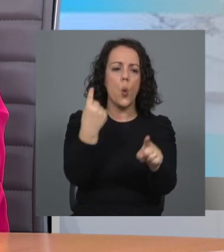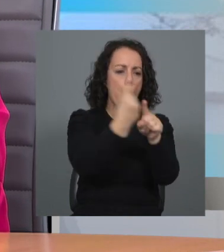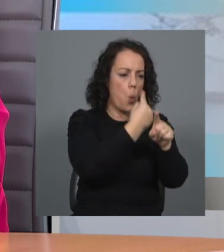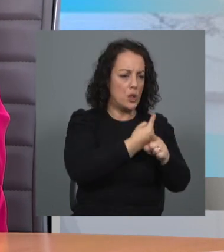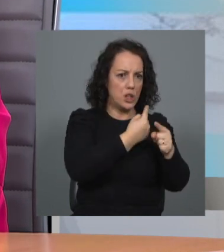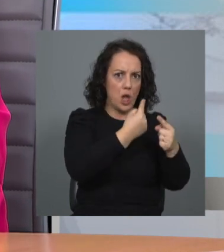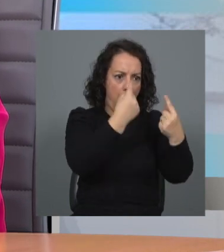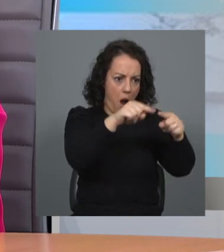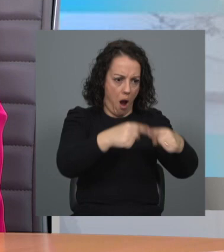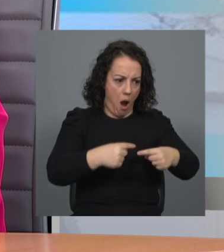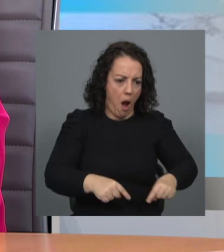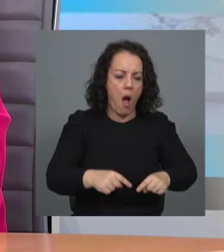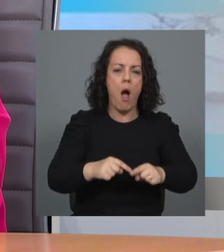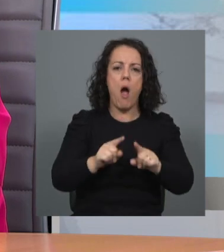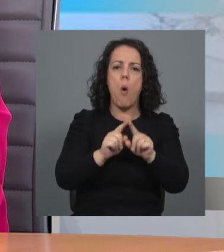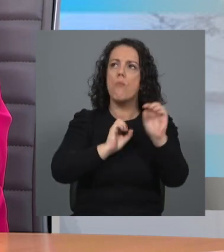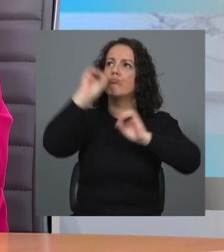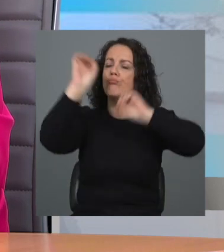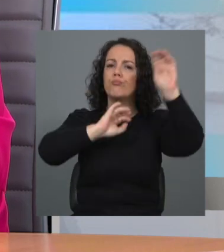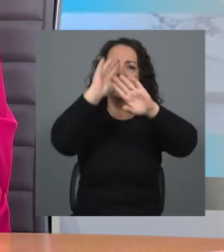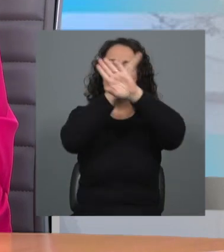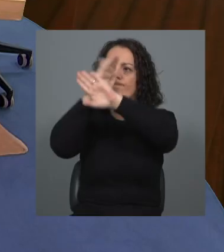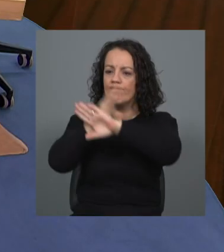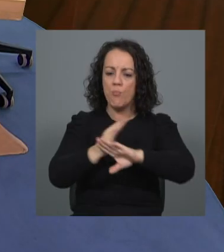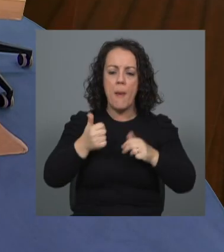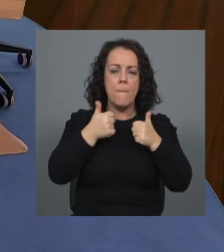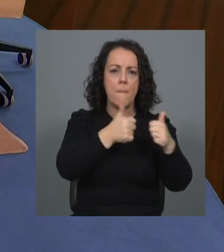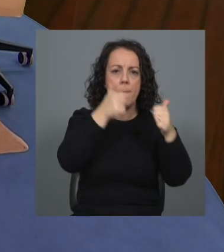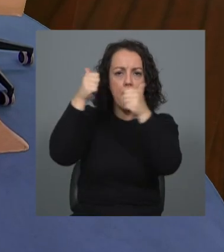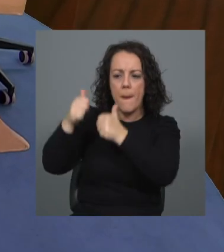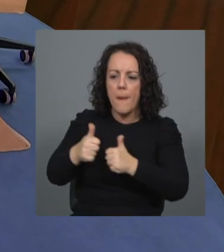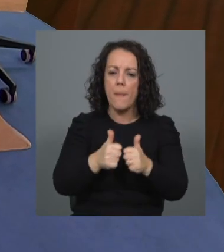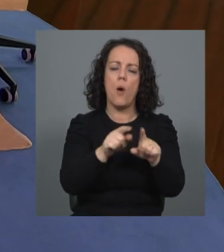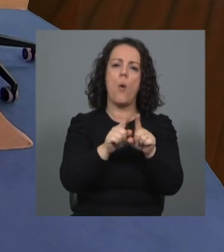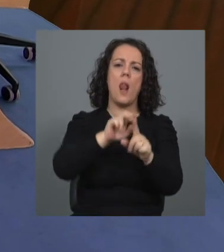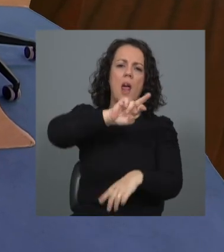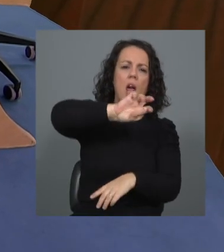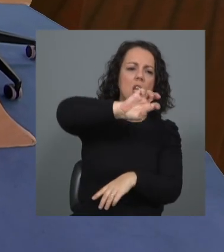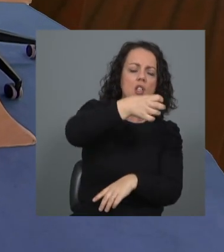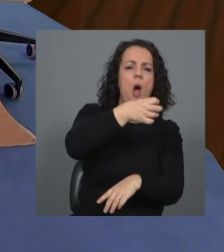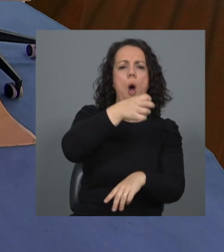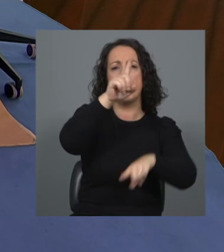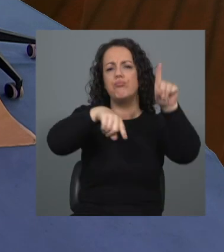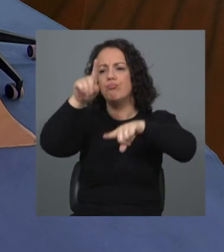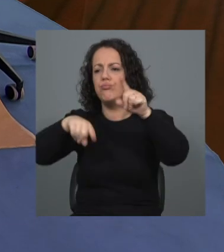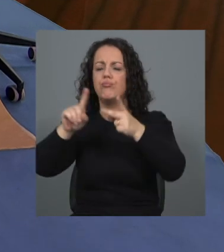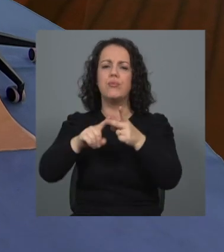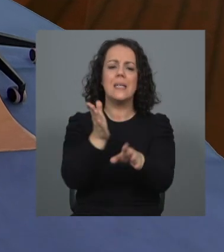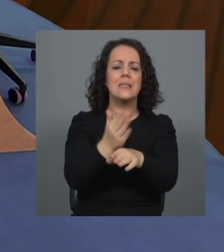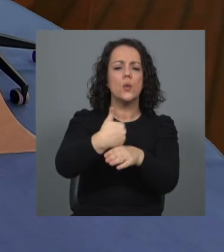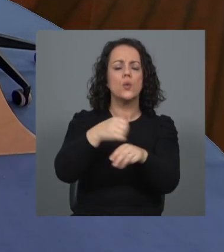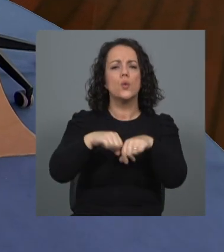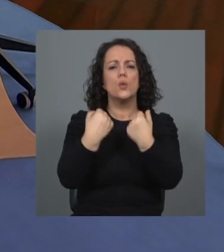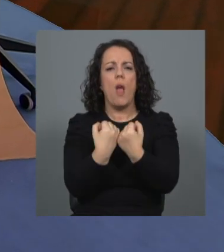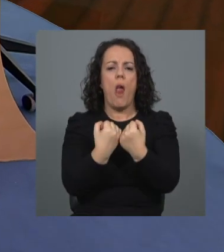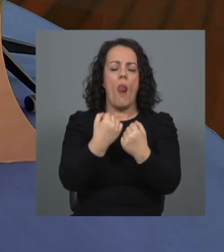e que olhem para, seja regiões, seja setores sociais mais